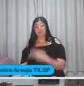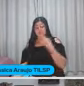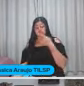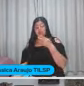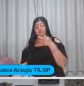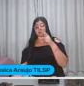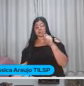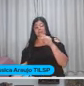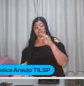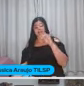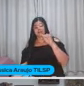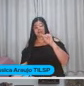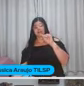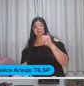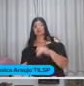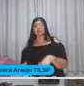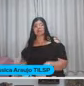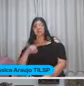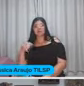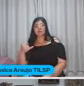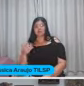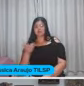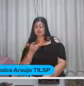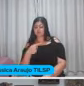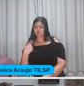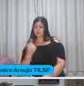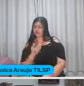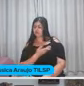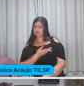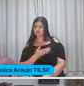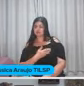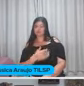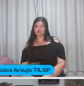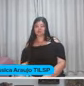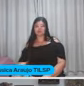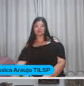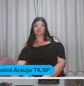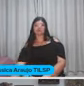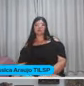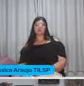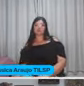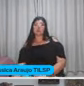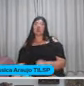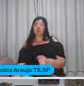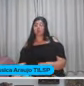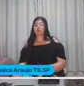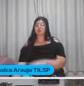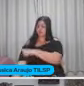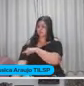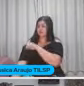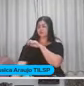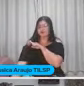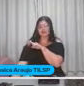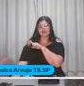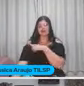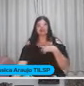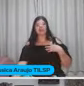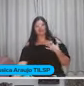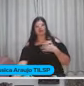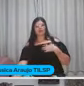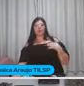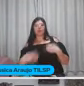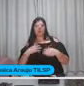né, gente? Vamos aproveitar Que a gente está aqui entre colegas É um pouco da coisa do poder, né? Também incomoda Para alguns